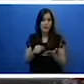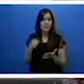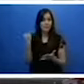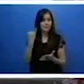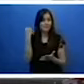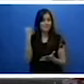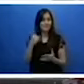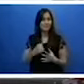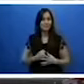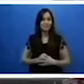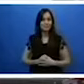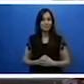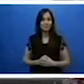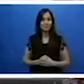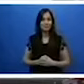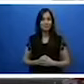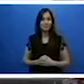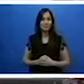lá.